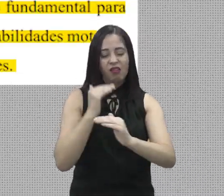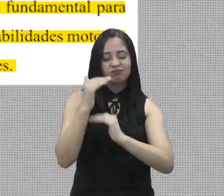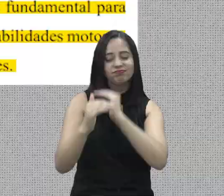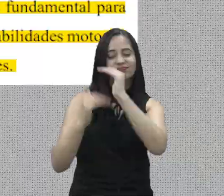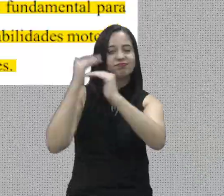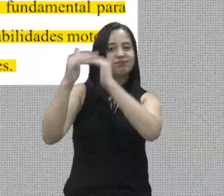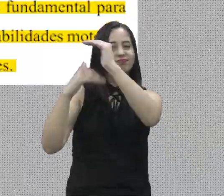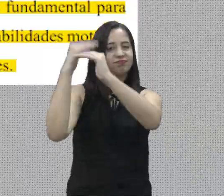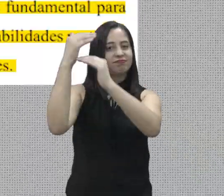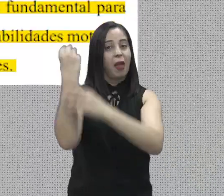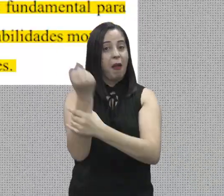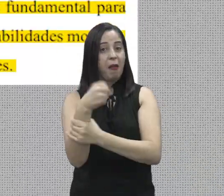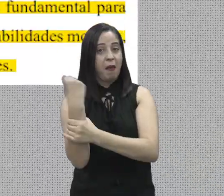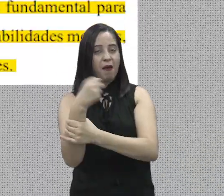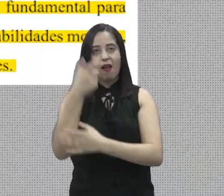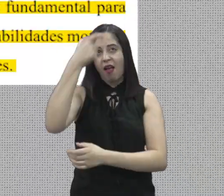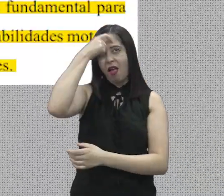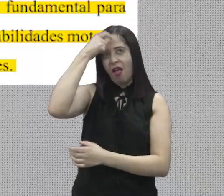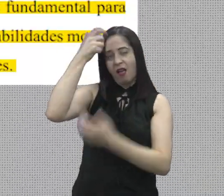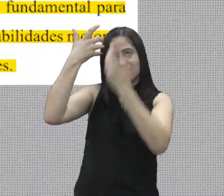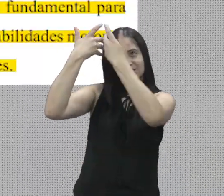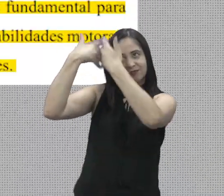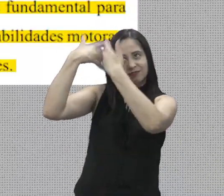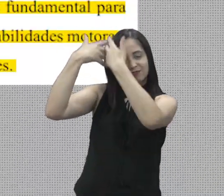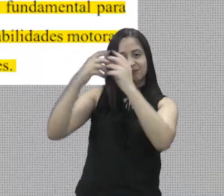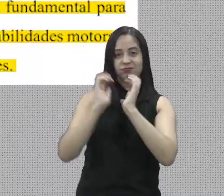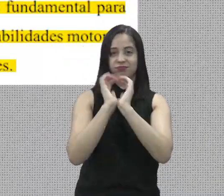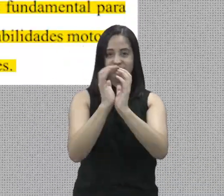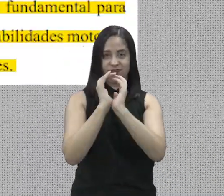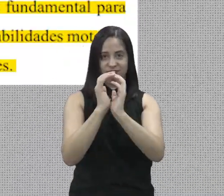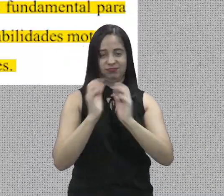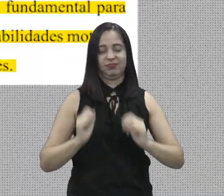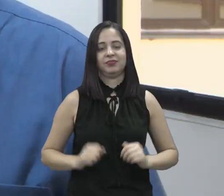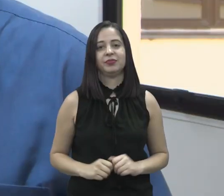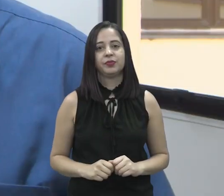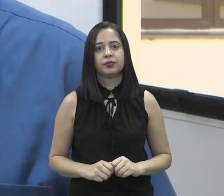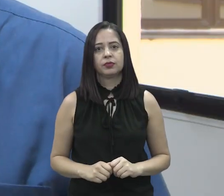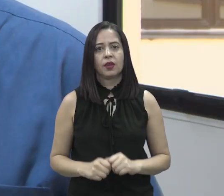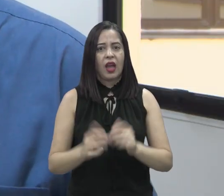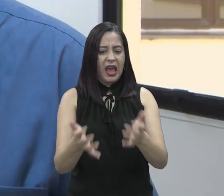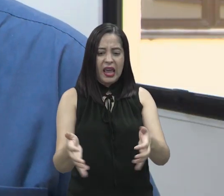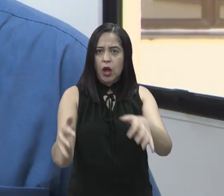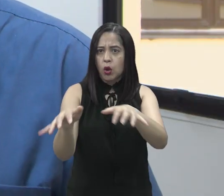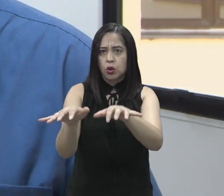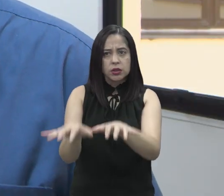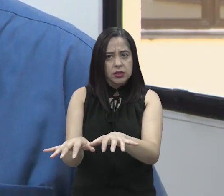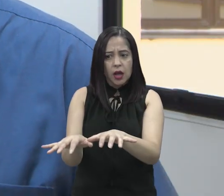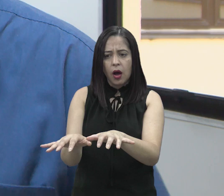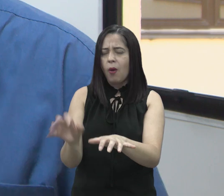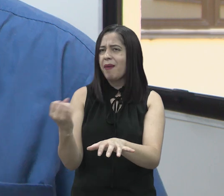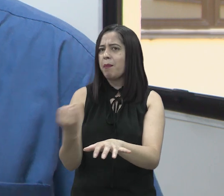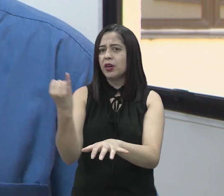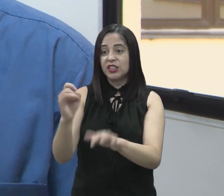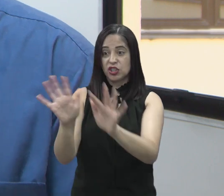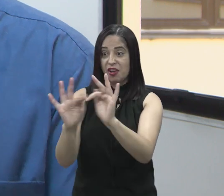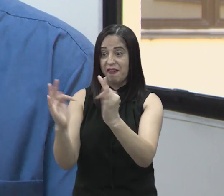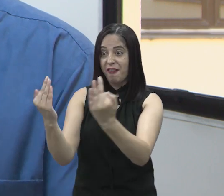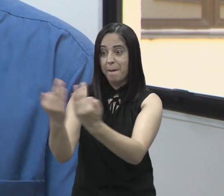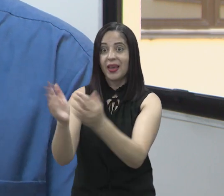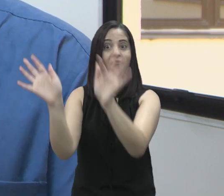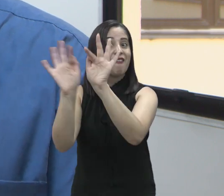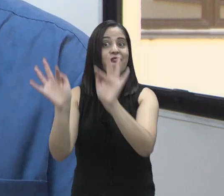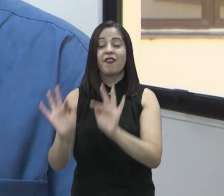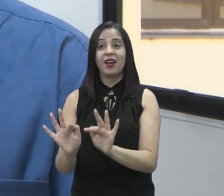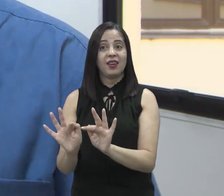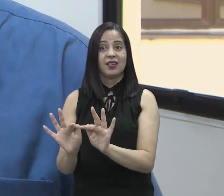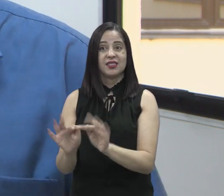e desenvolver habilidades motoras, cognitivas e sociais. Cada vez mais a inclusão, as famílias vão ficar contentes, sabendo